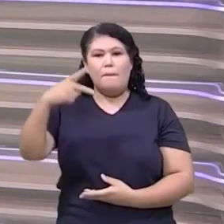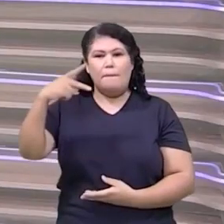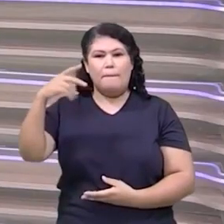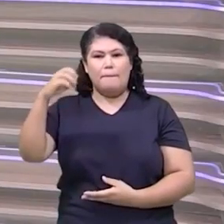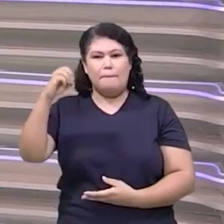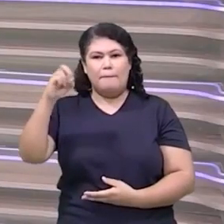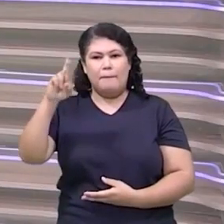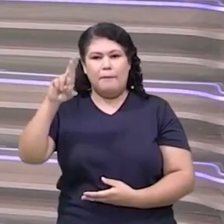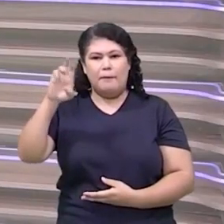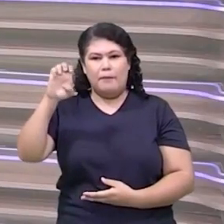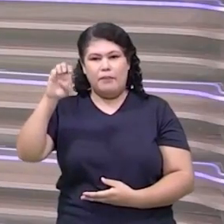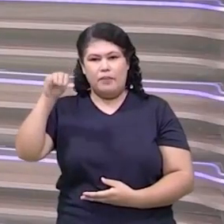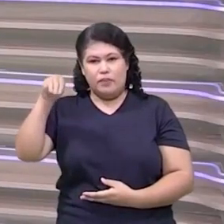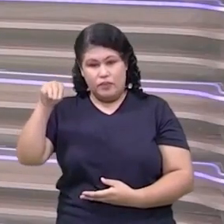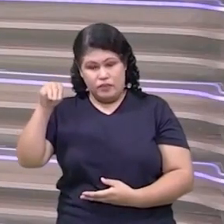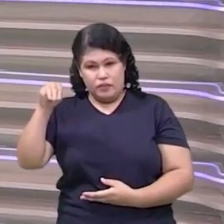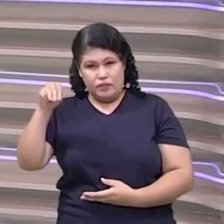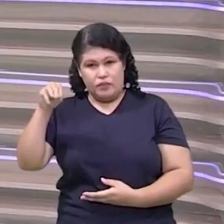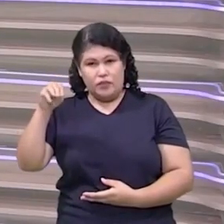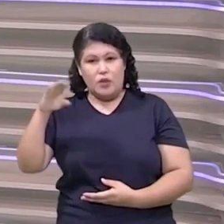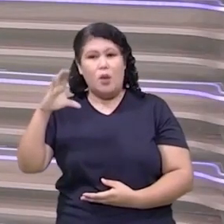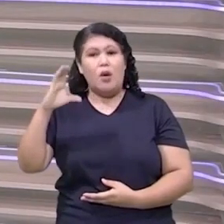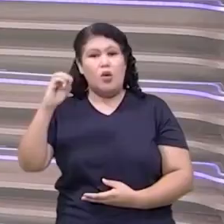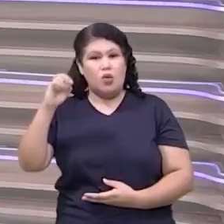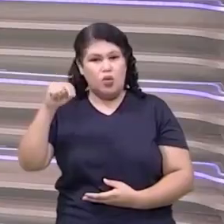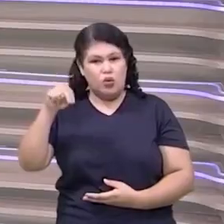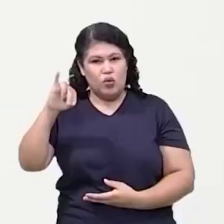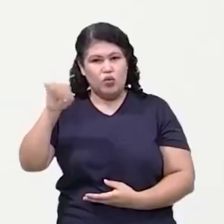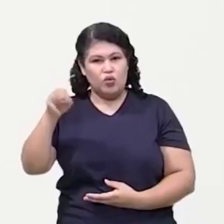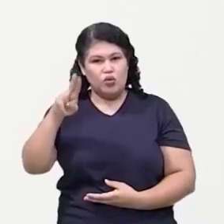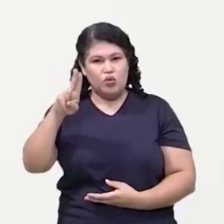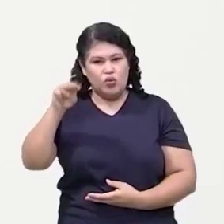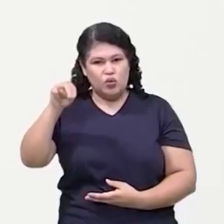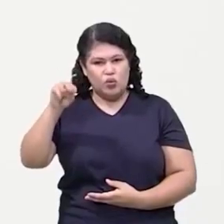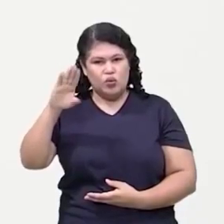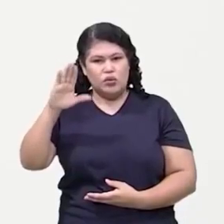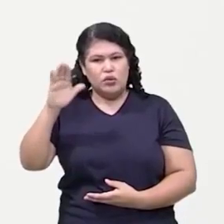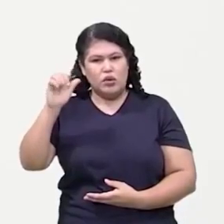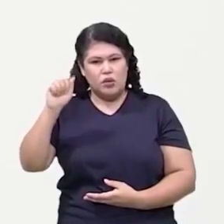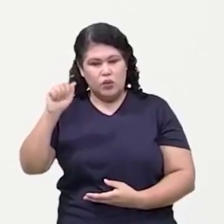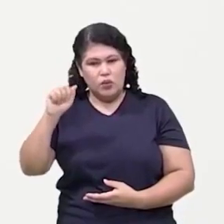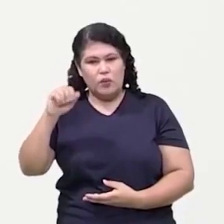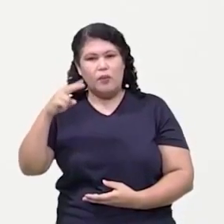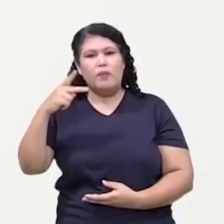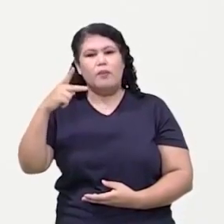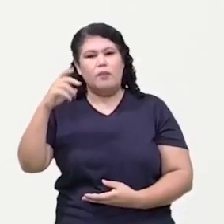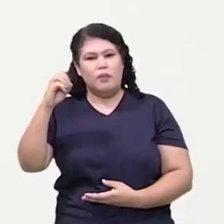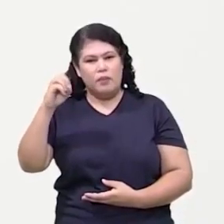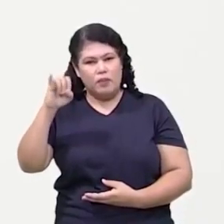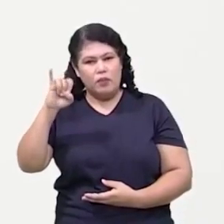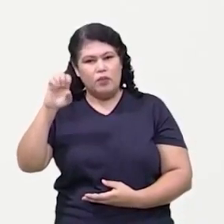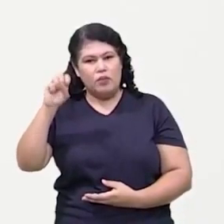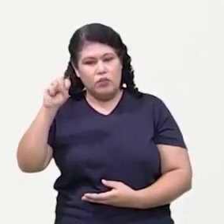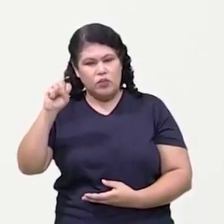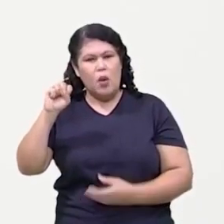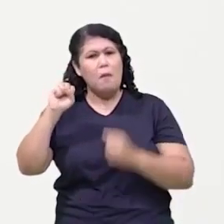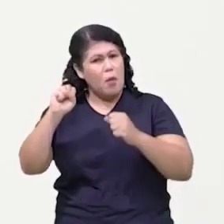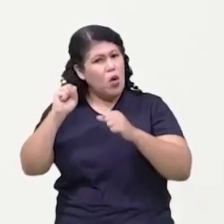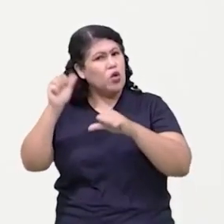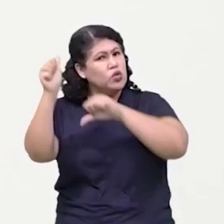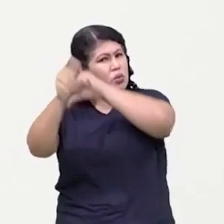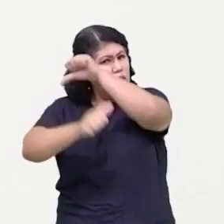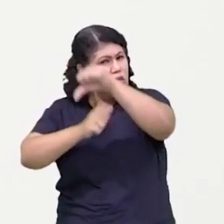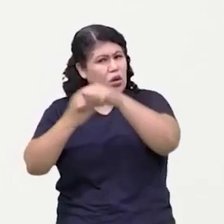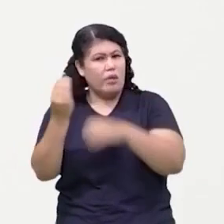Porém, das conjunções, ou seja, pois, eu posso mudar aqui